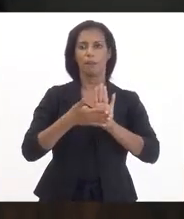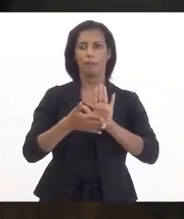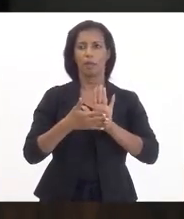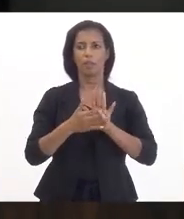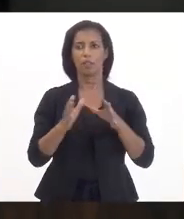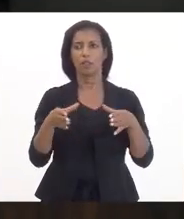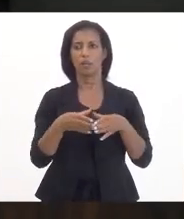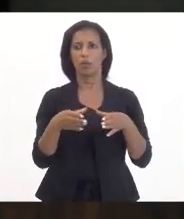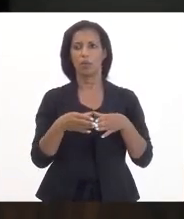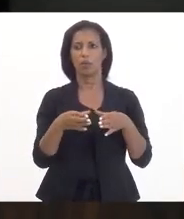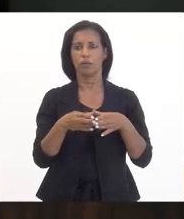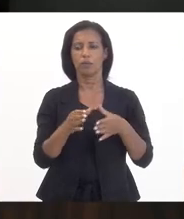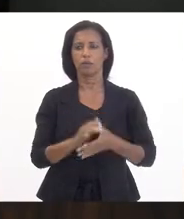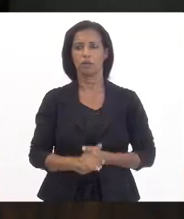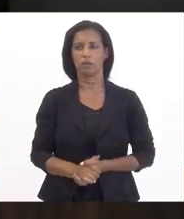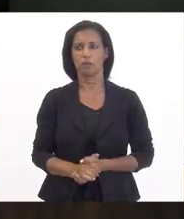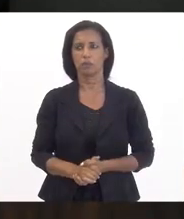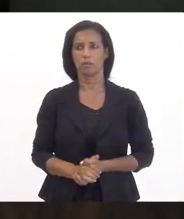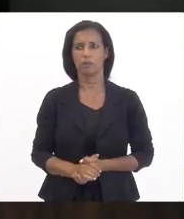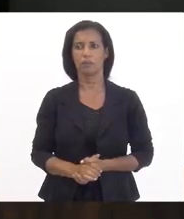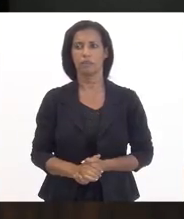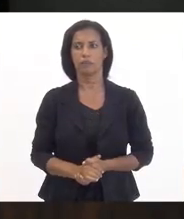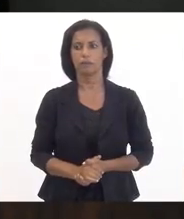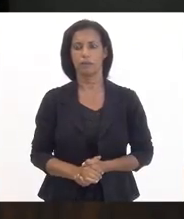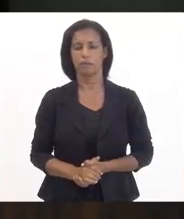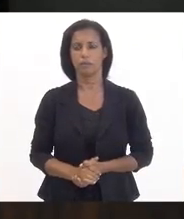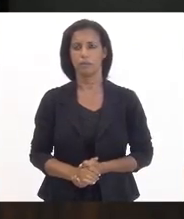das comissões.